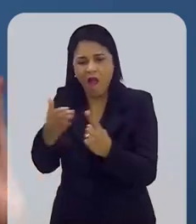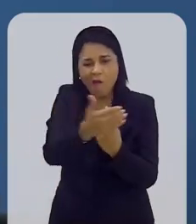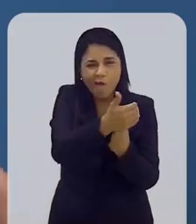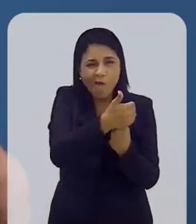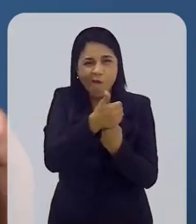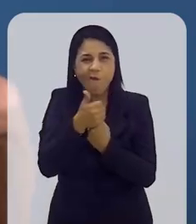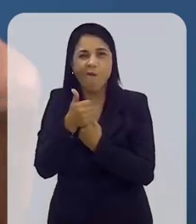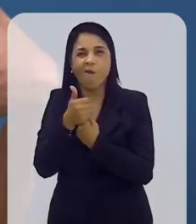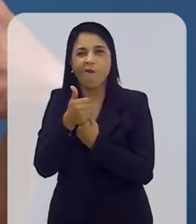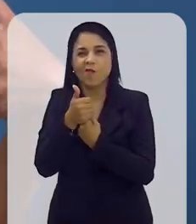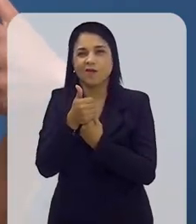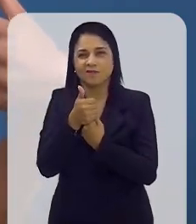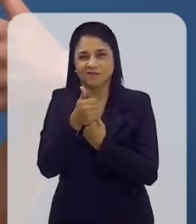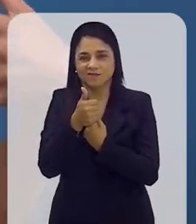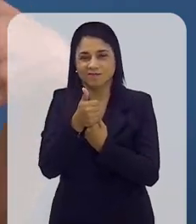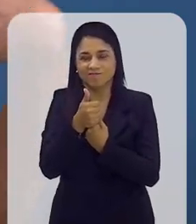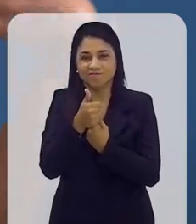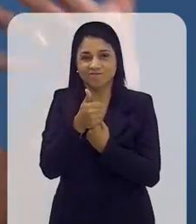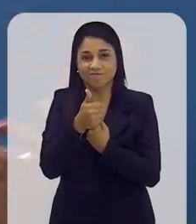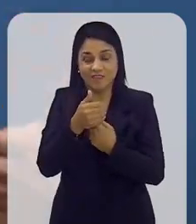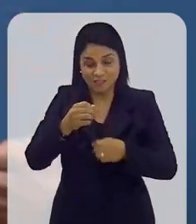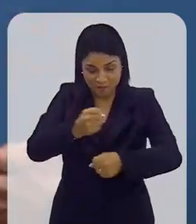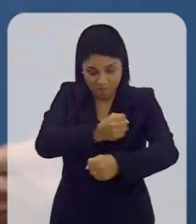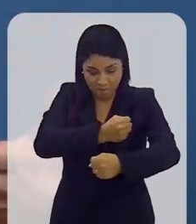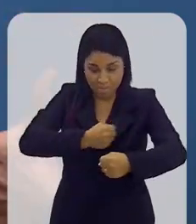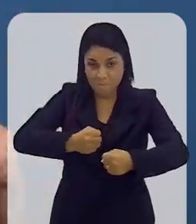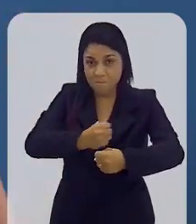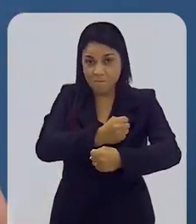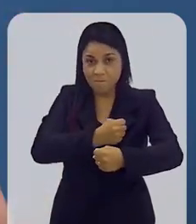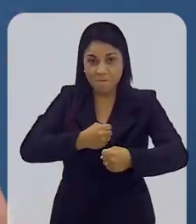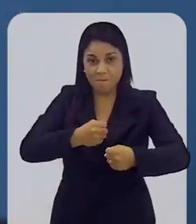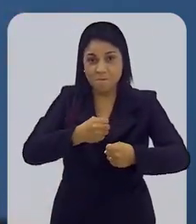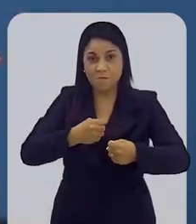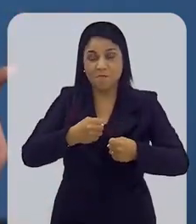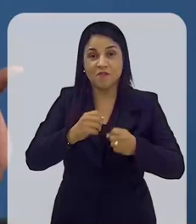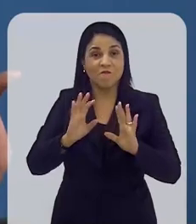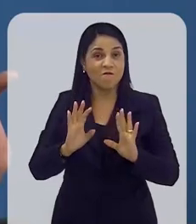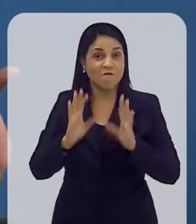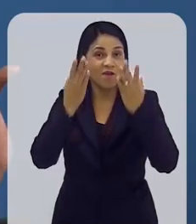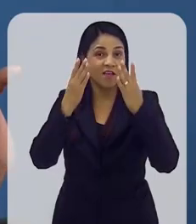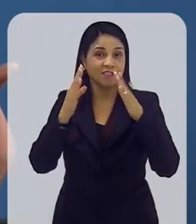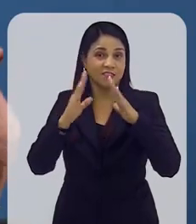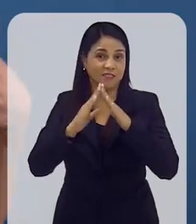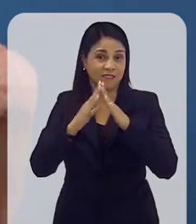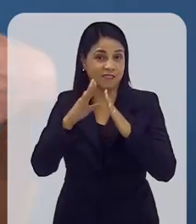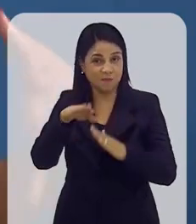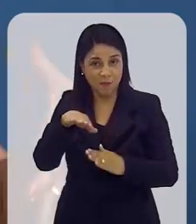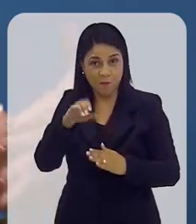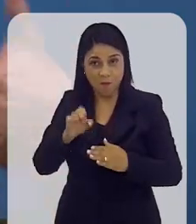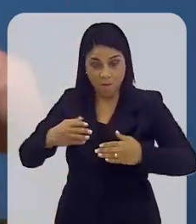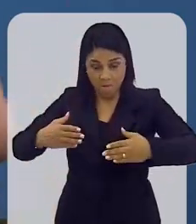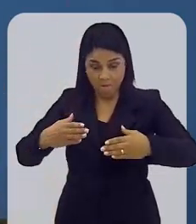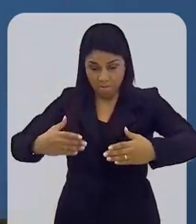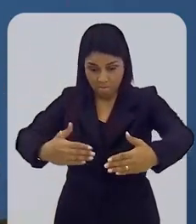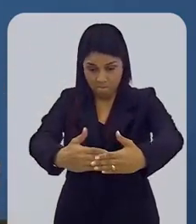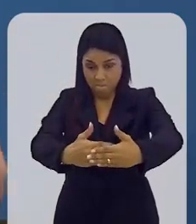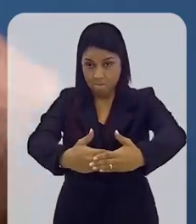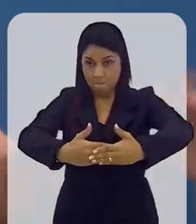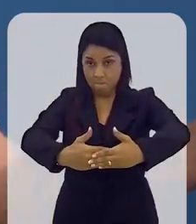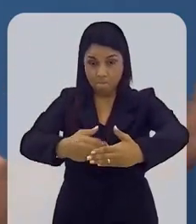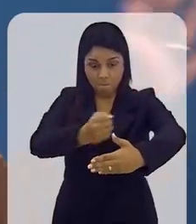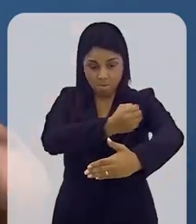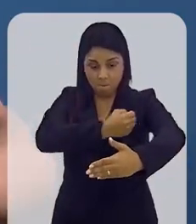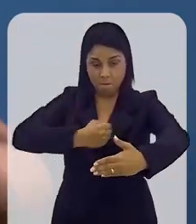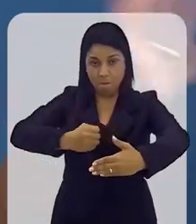que acolhem. Então, assim, as panelas, toda festa na casa da minha mãe... eram festas com panelas